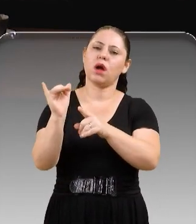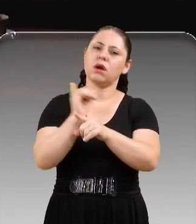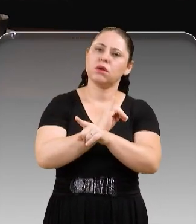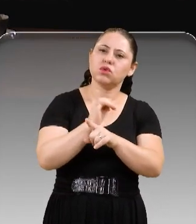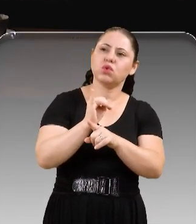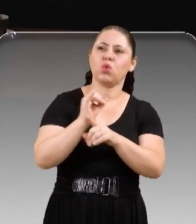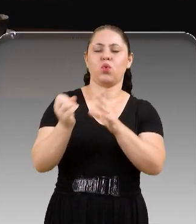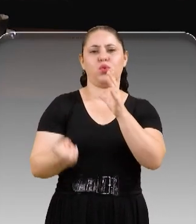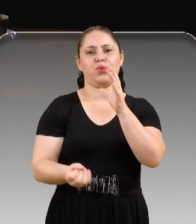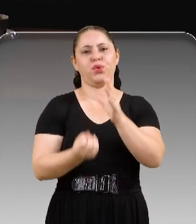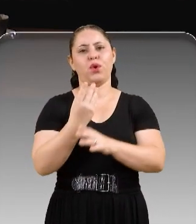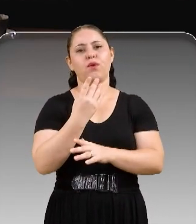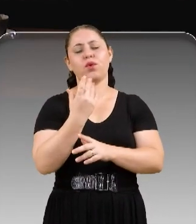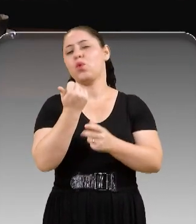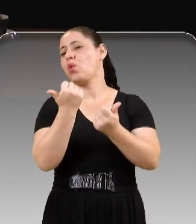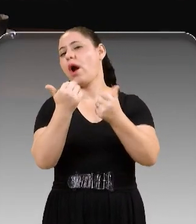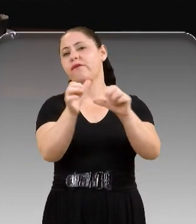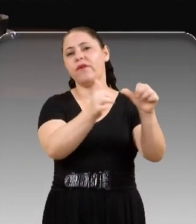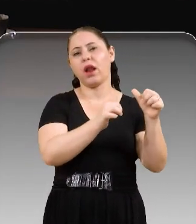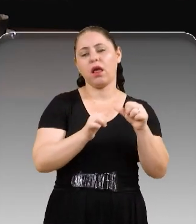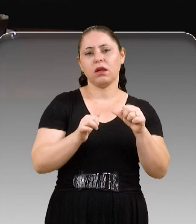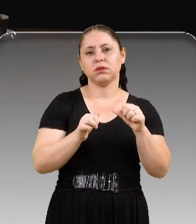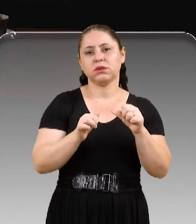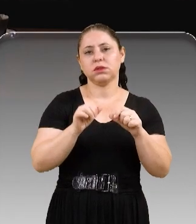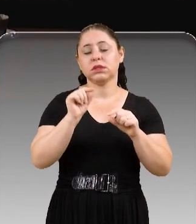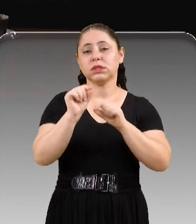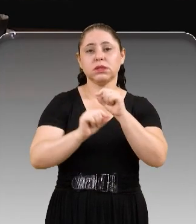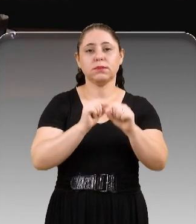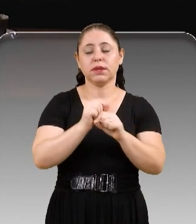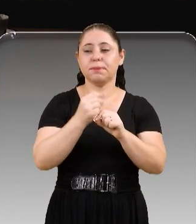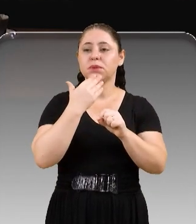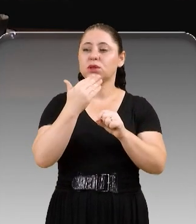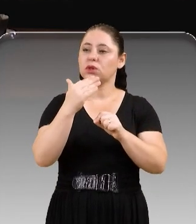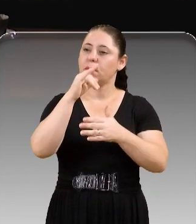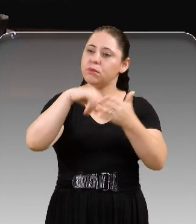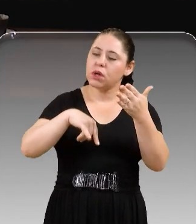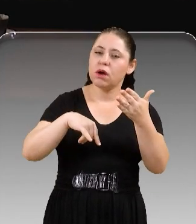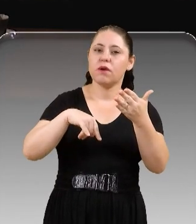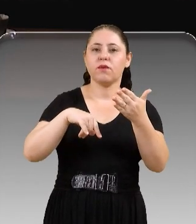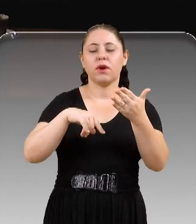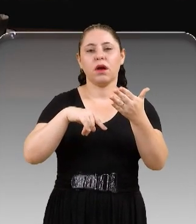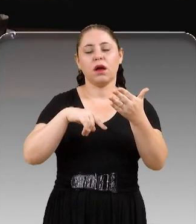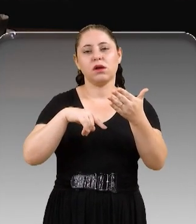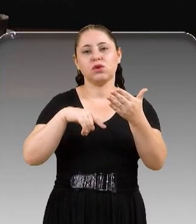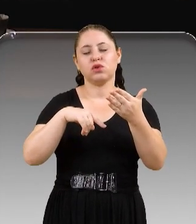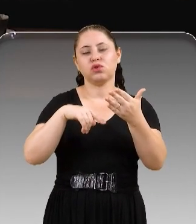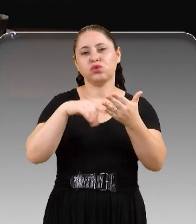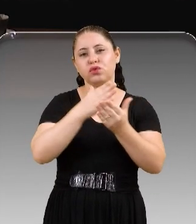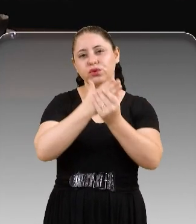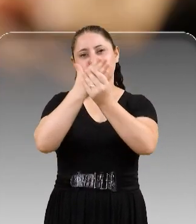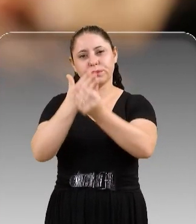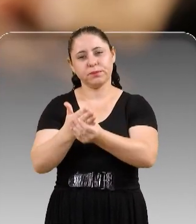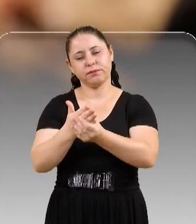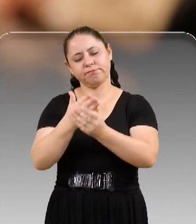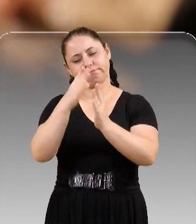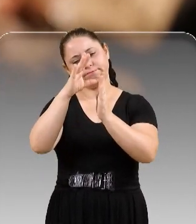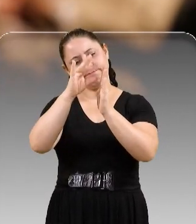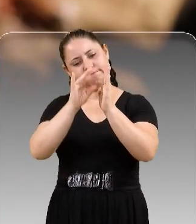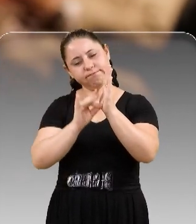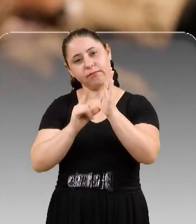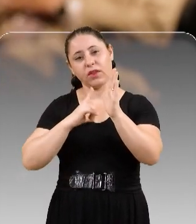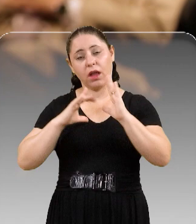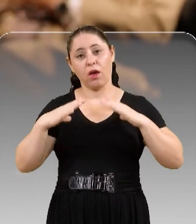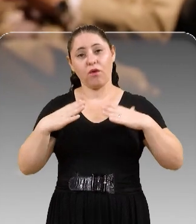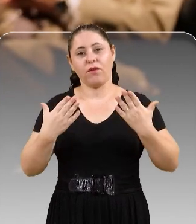das ações e recursos que existem no nosso Poder Judiciário, e vai